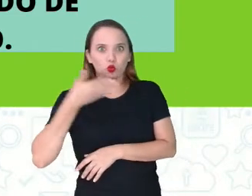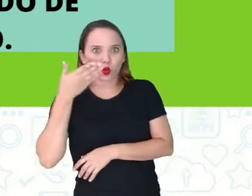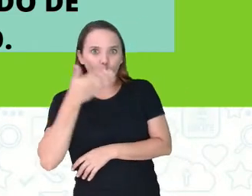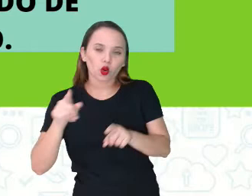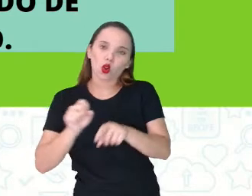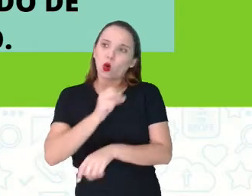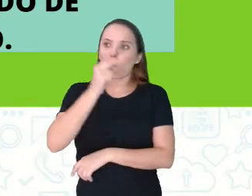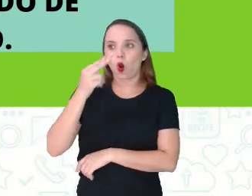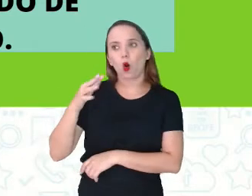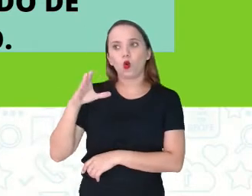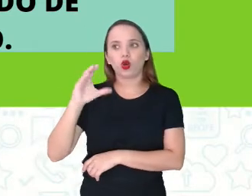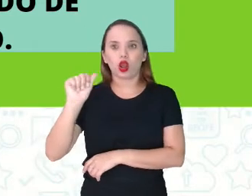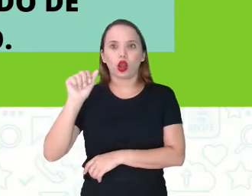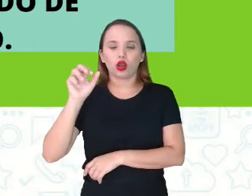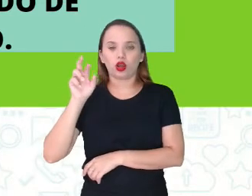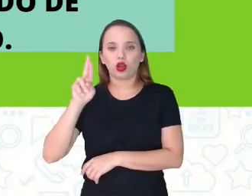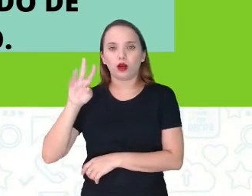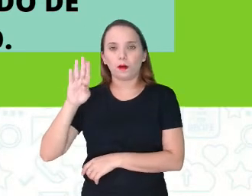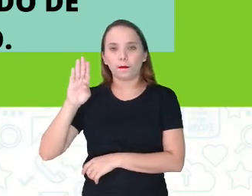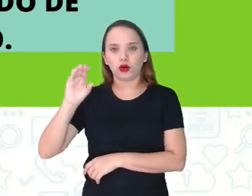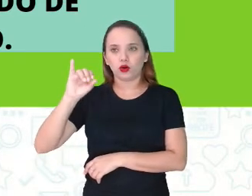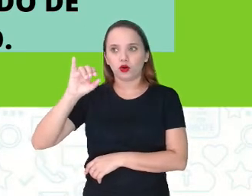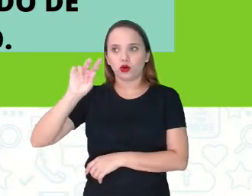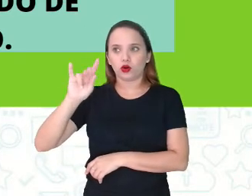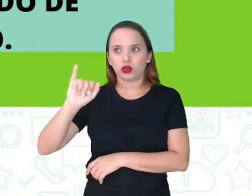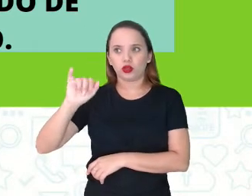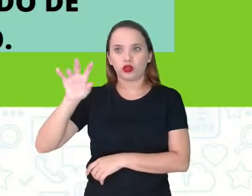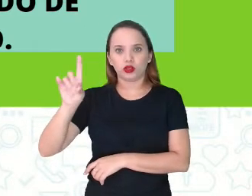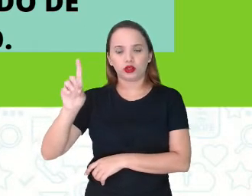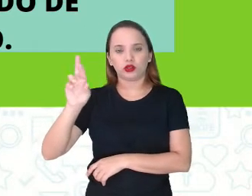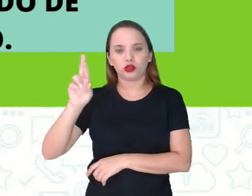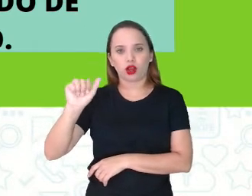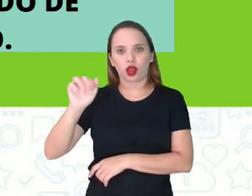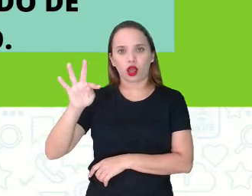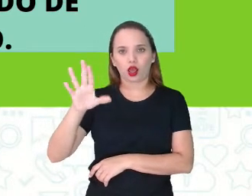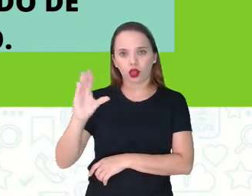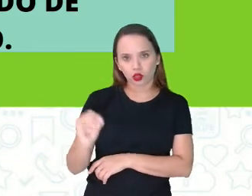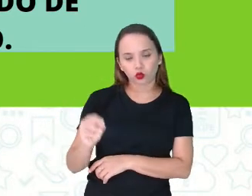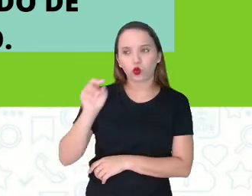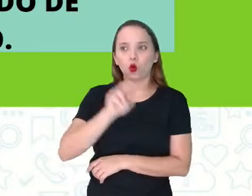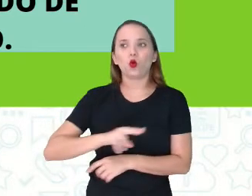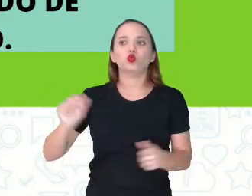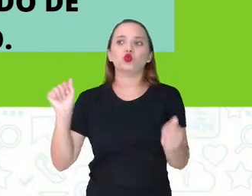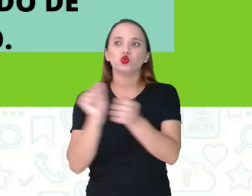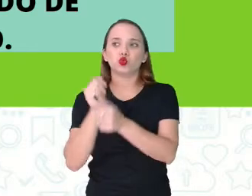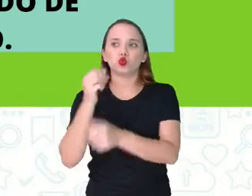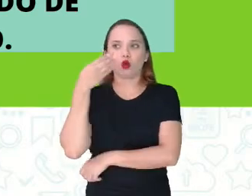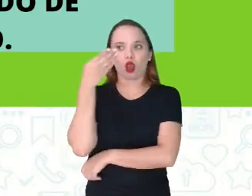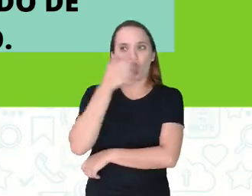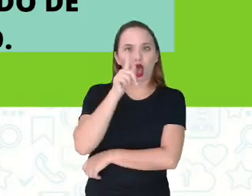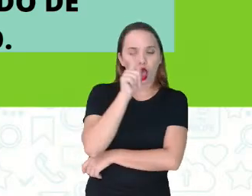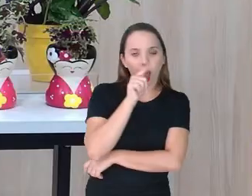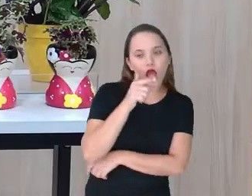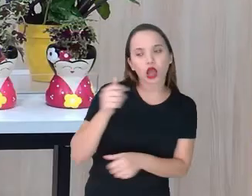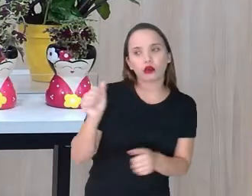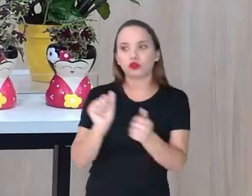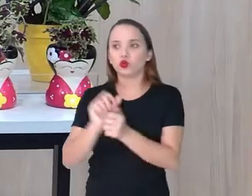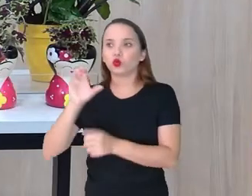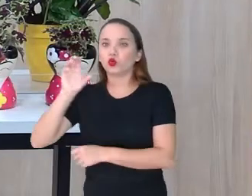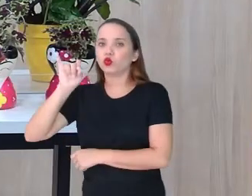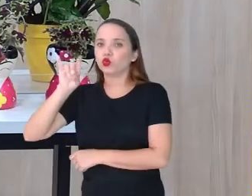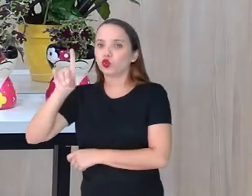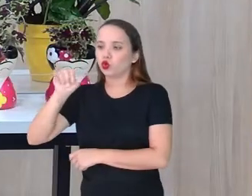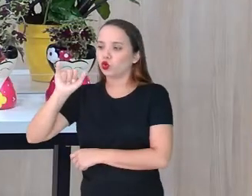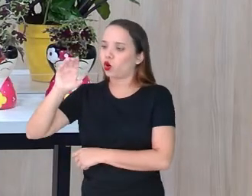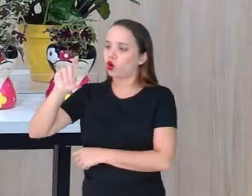muito de glicose, né? A partir de água e dióxido de carbono. Mas como que isso acontece? Então, a